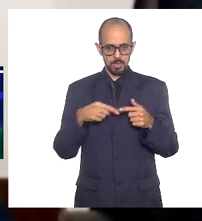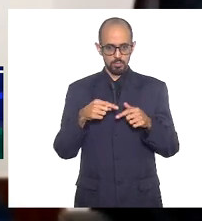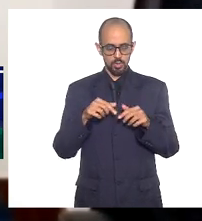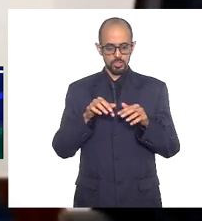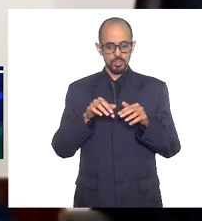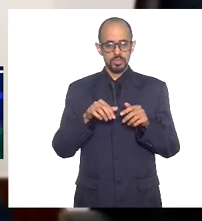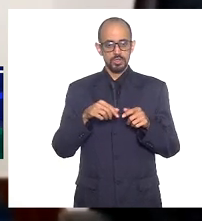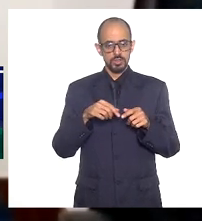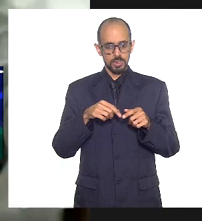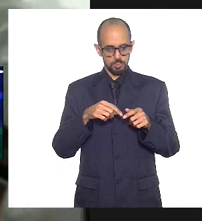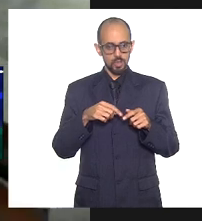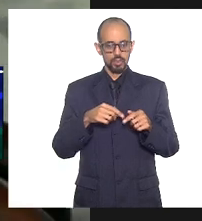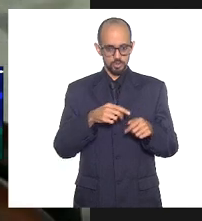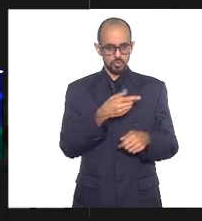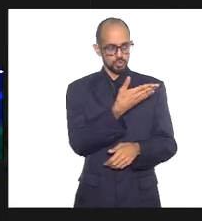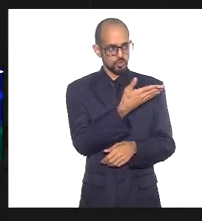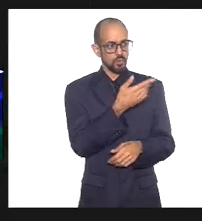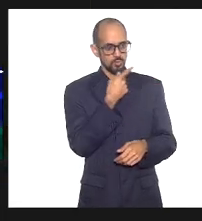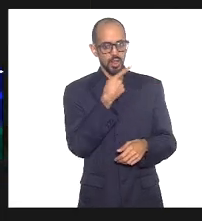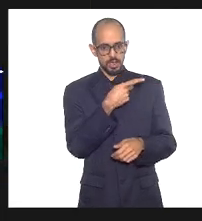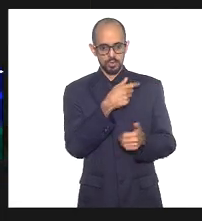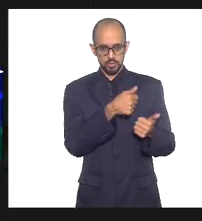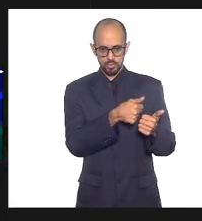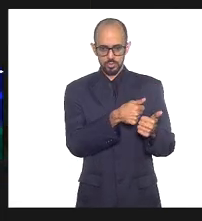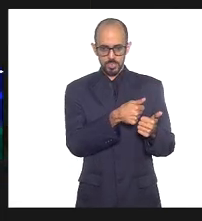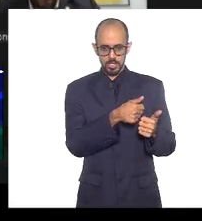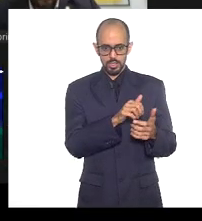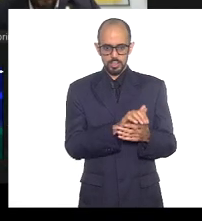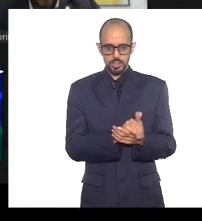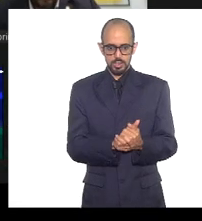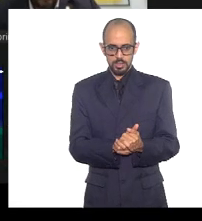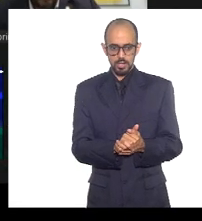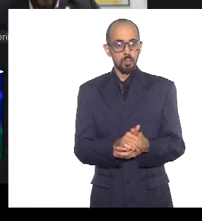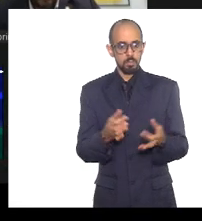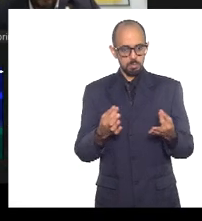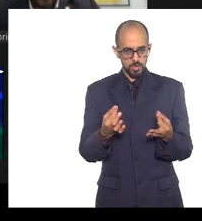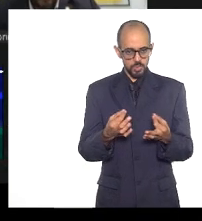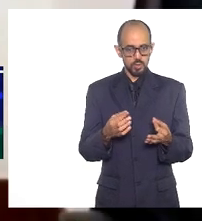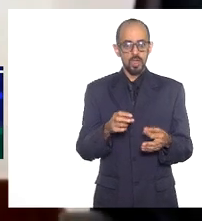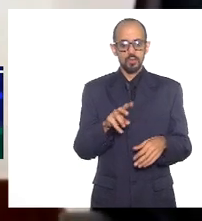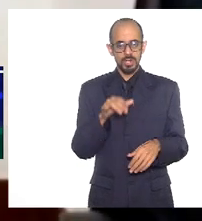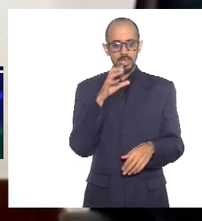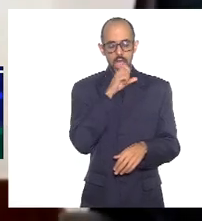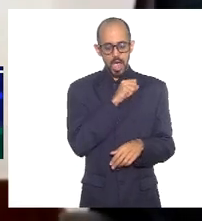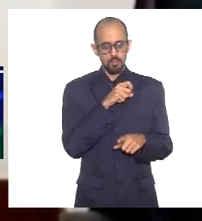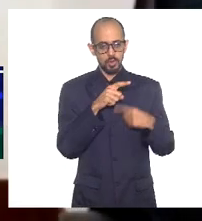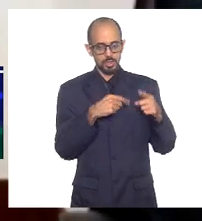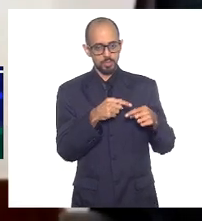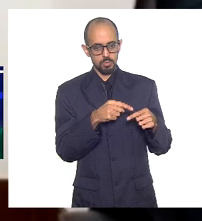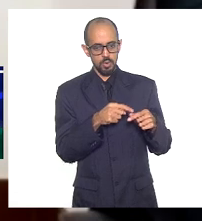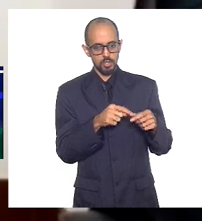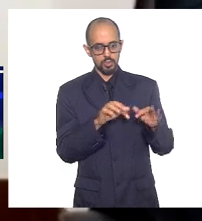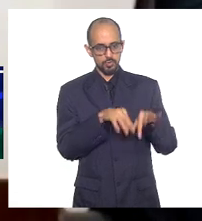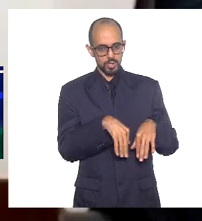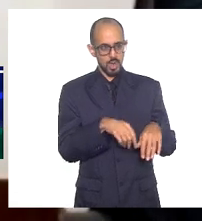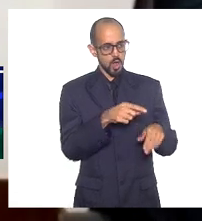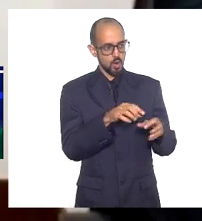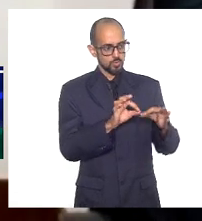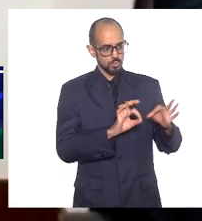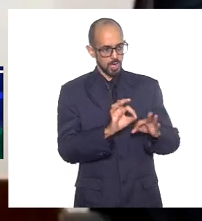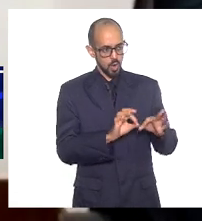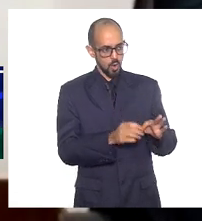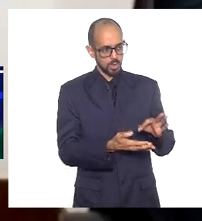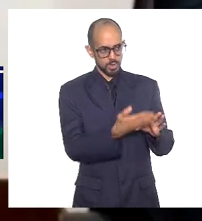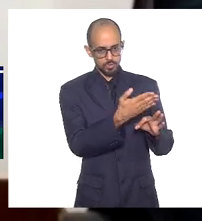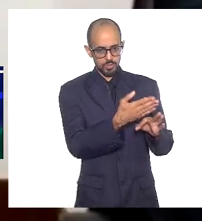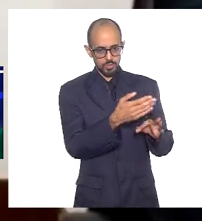falar perfeito perfeito vai ser rápido essa e a próxima no final te dou um pela ordem aí você